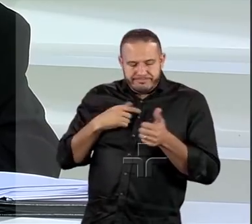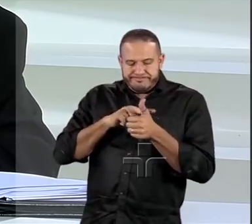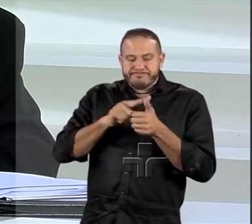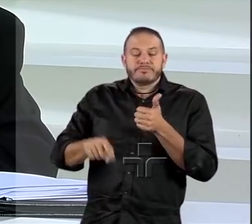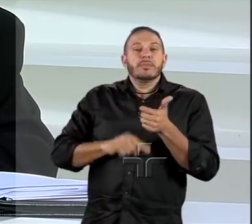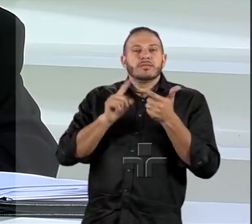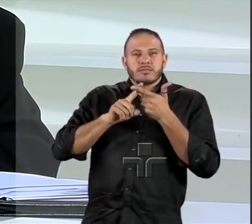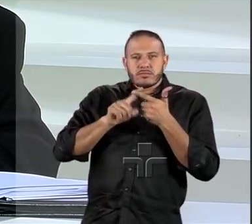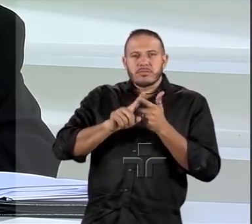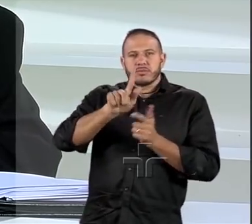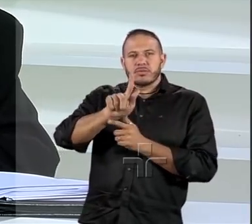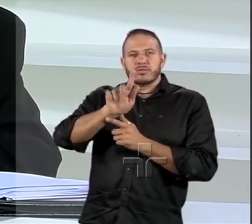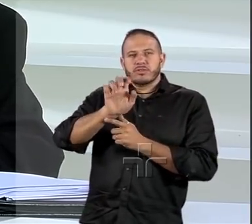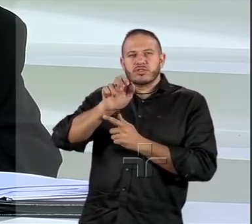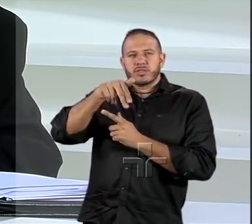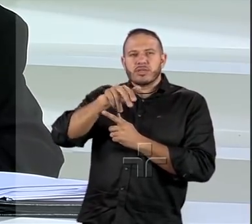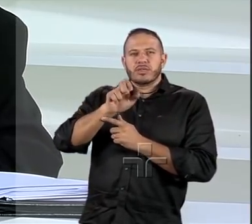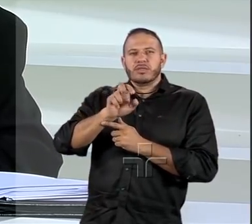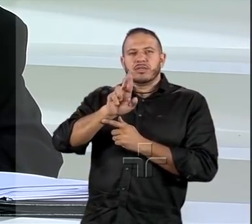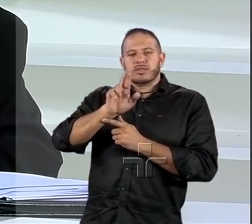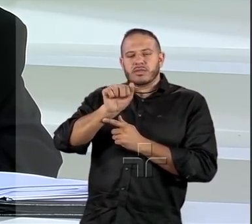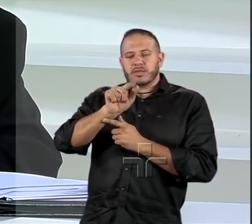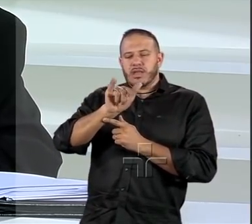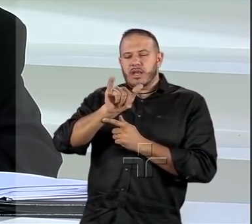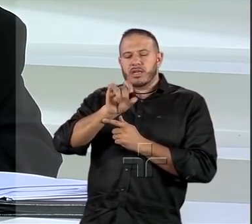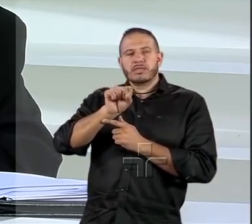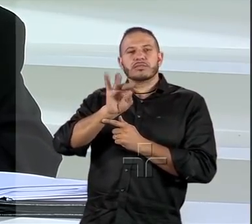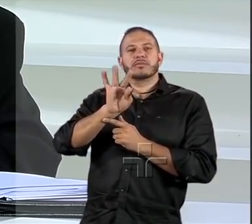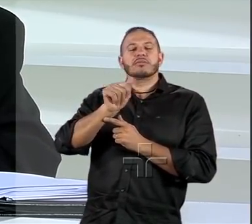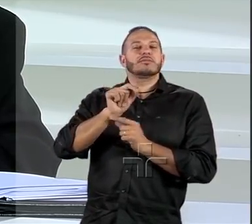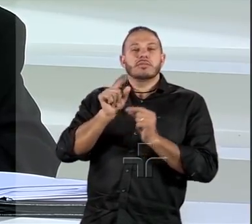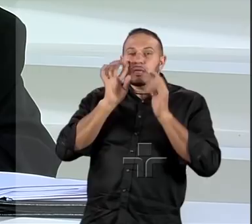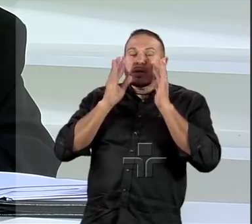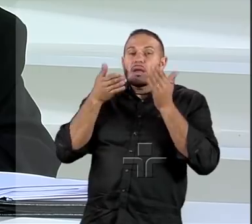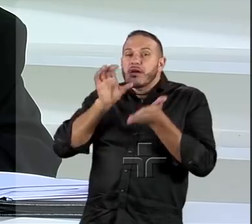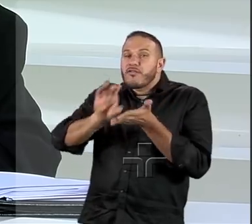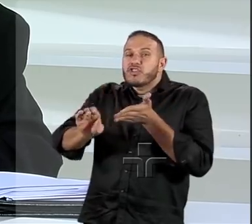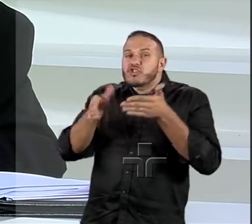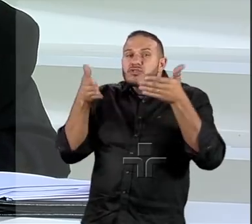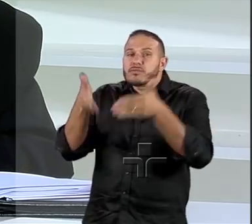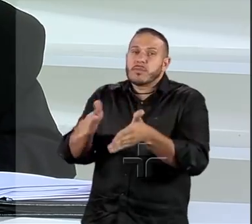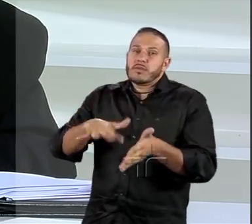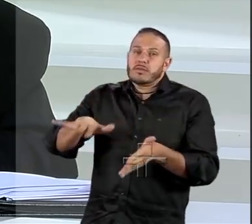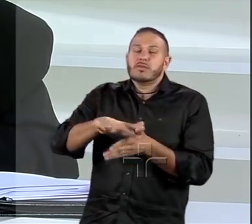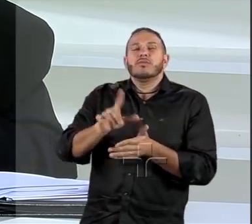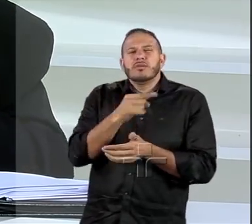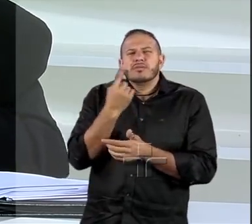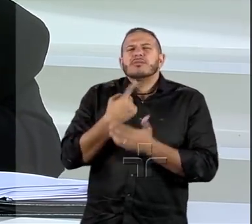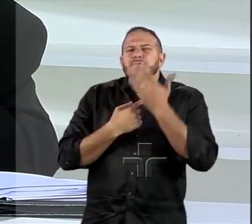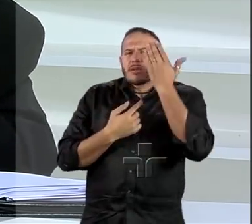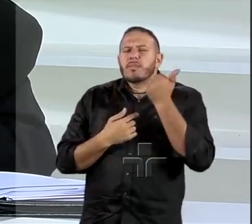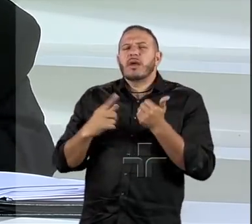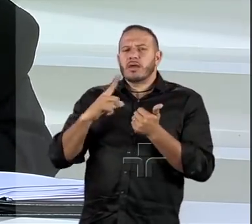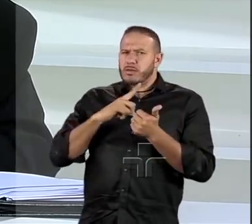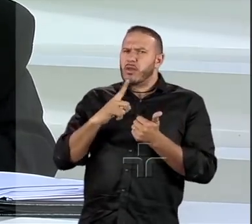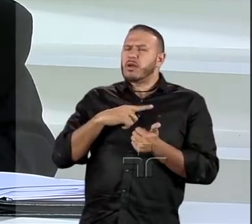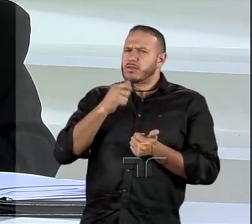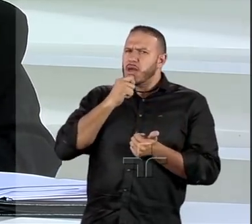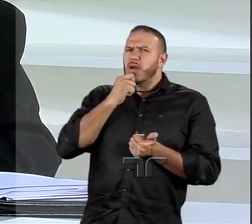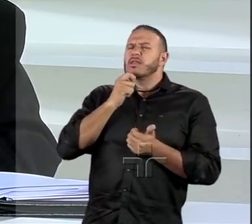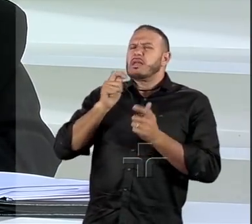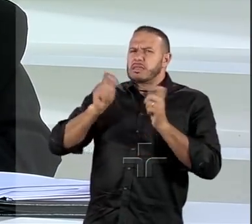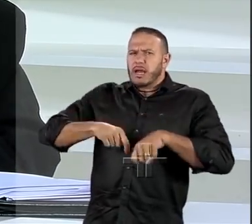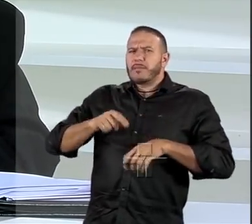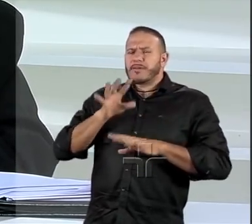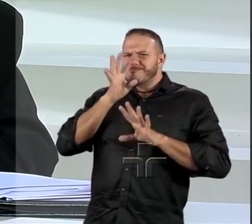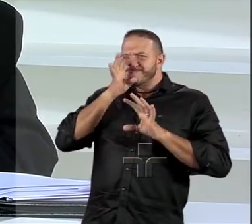nos generalistas. Essa é a porta de entrada do sistema. E nós sabemos que nós ainda temos um potencial para